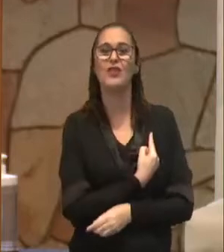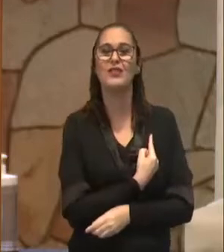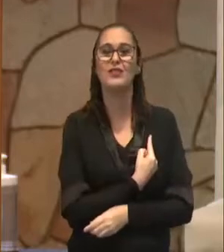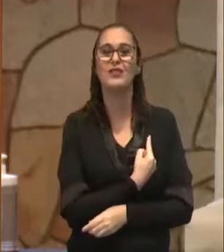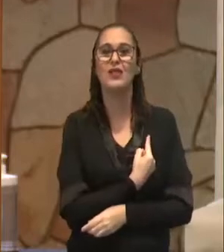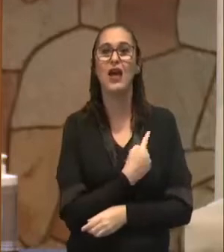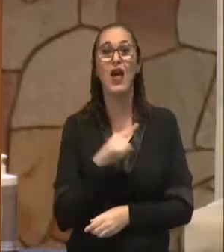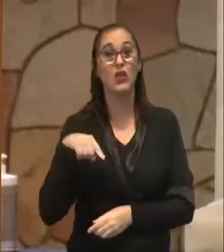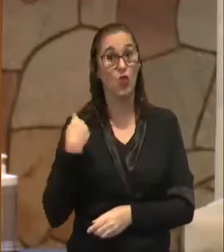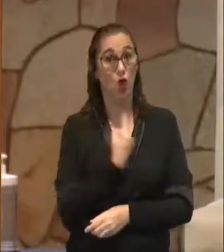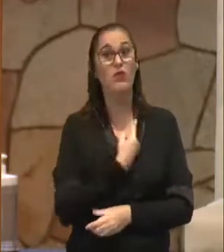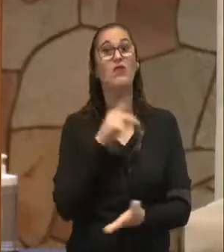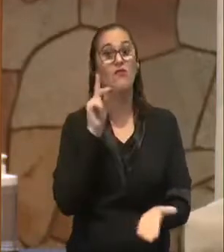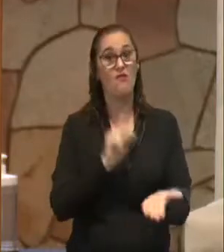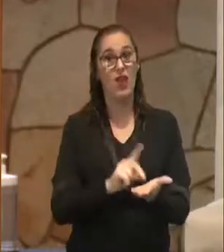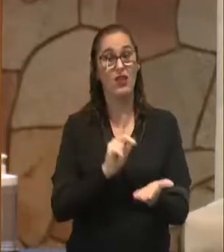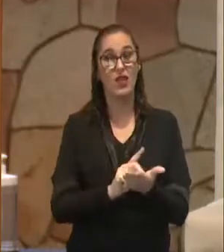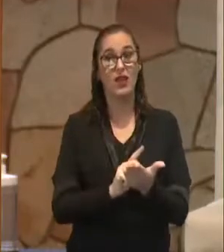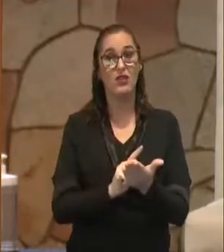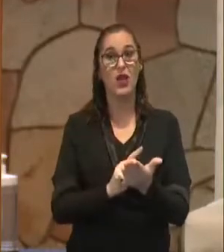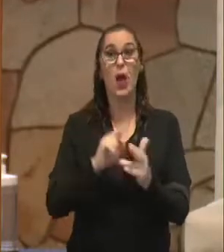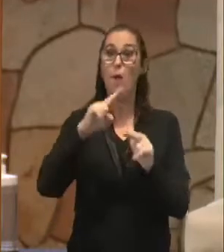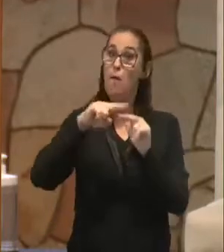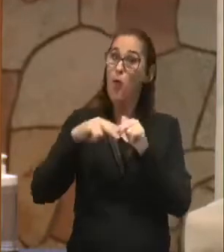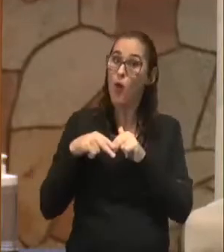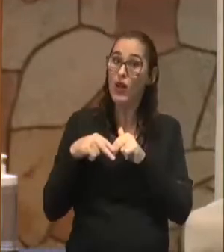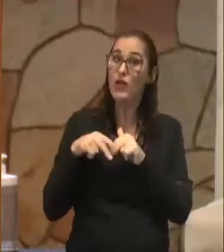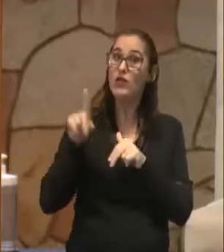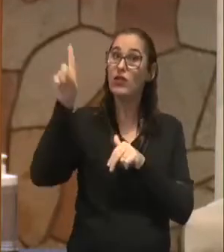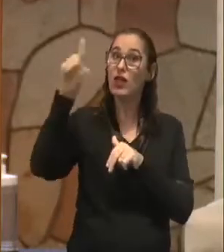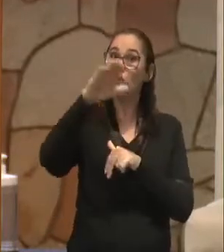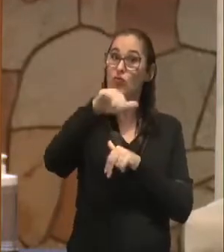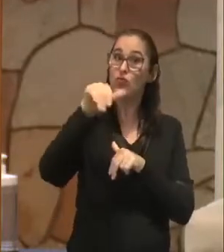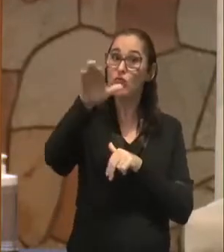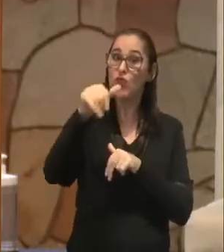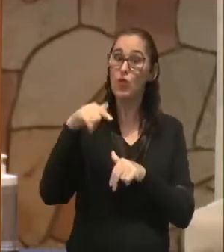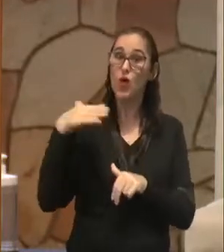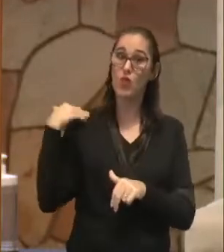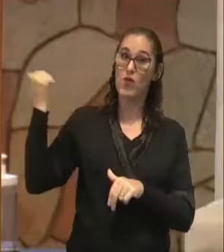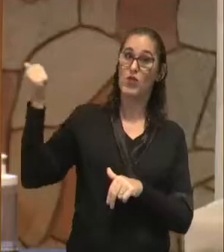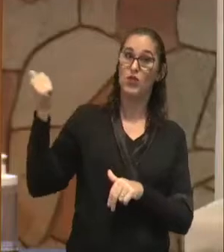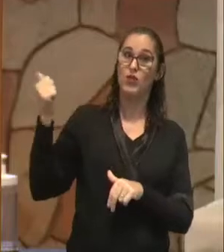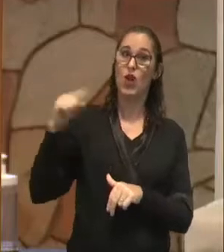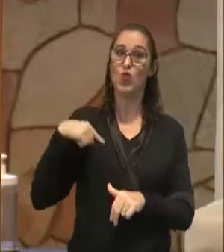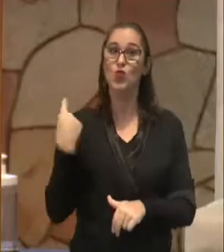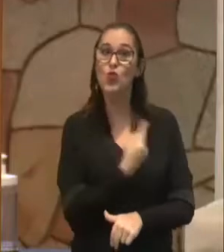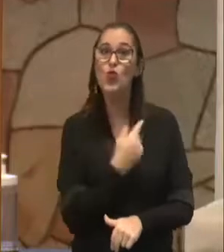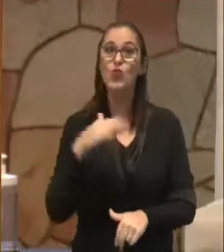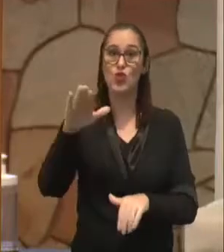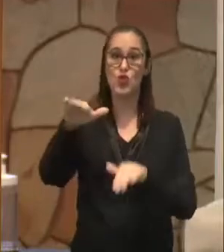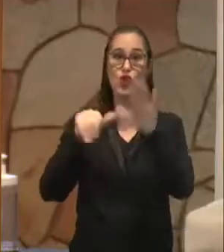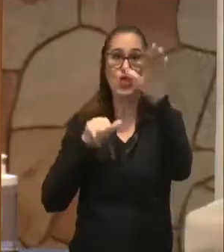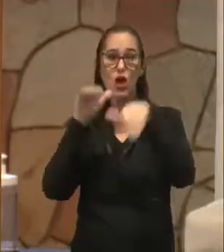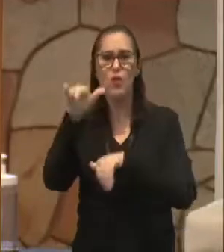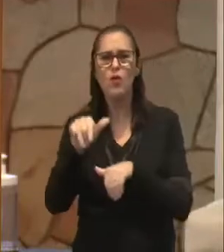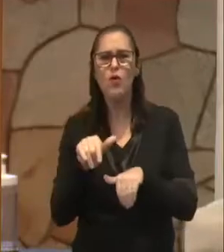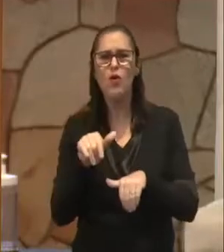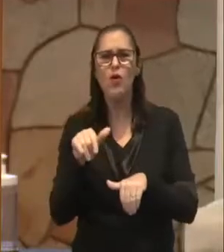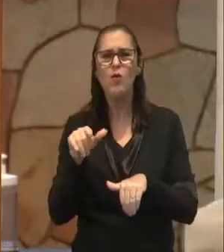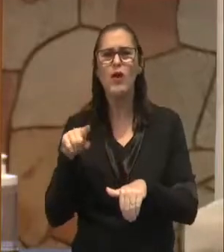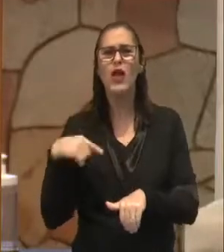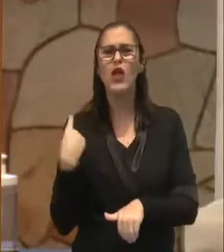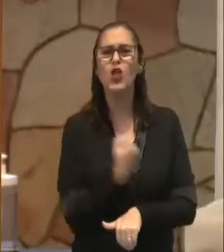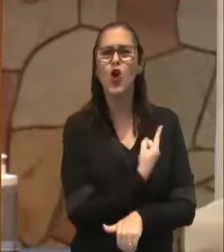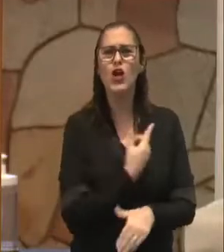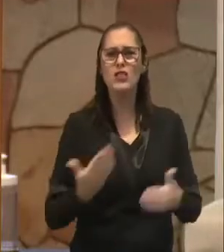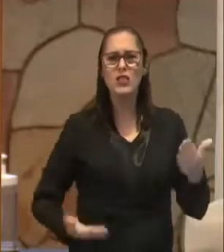nossa realidade. É para isso que Deus te chamou. É para isso que Deus nos chamou, para que pudéssemos